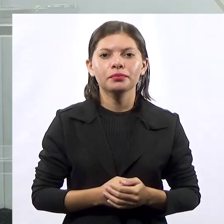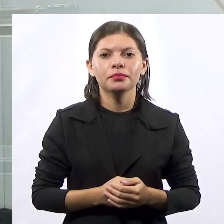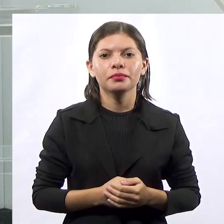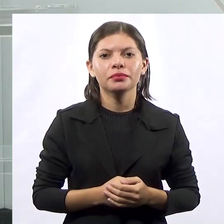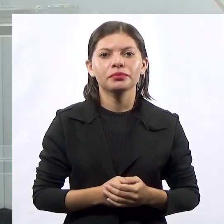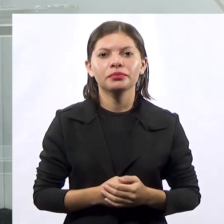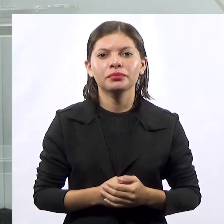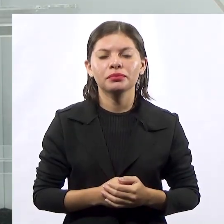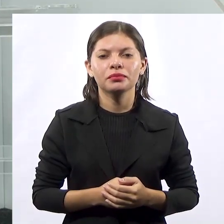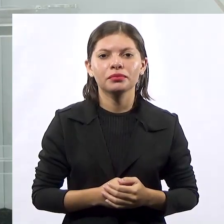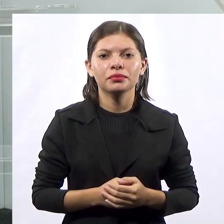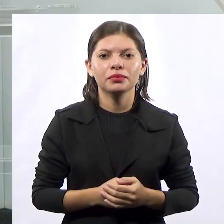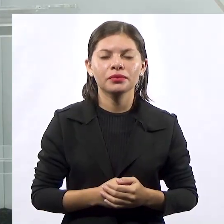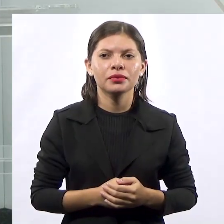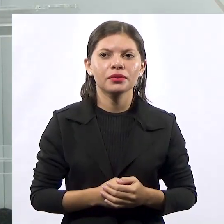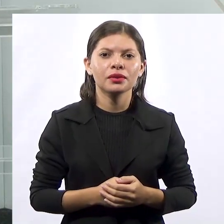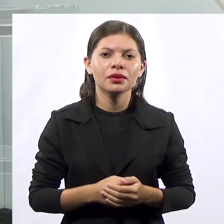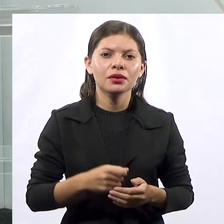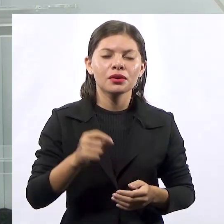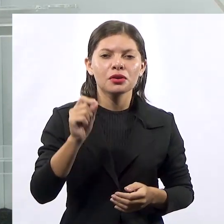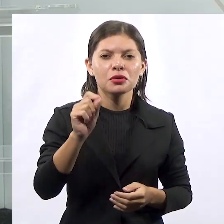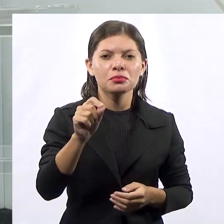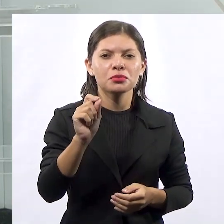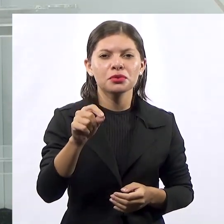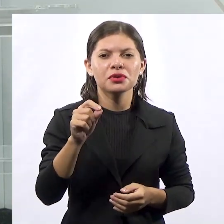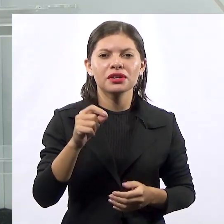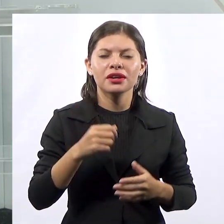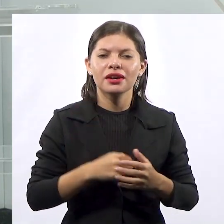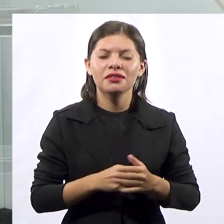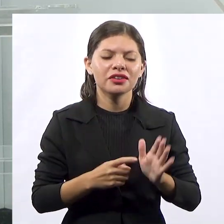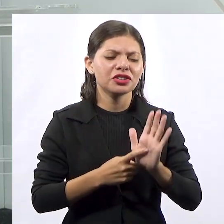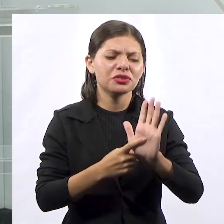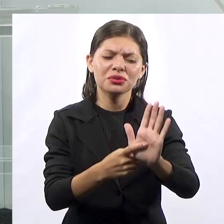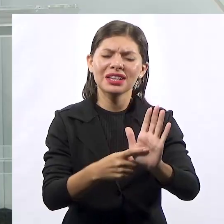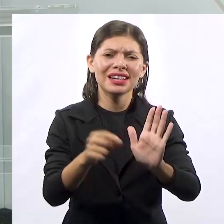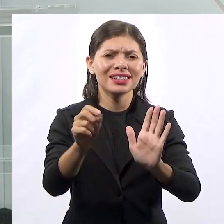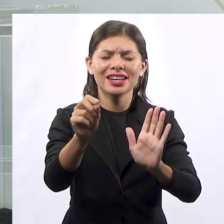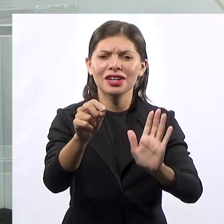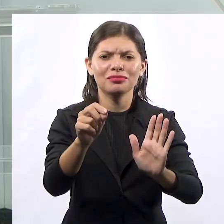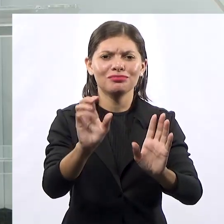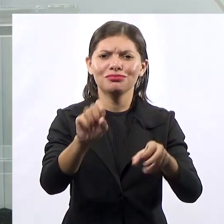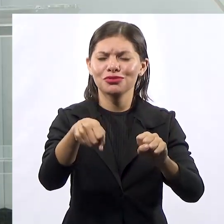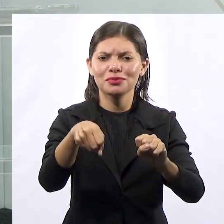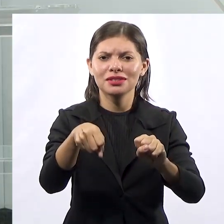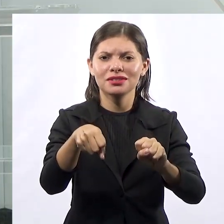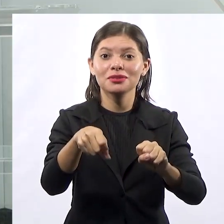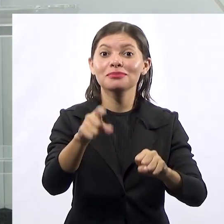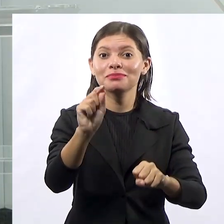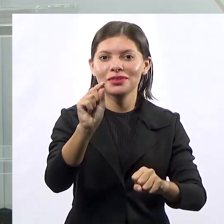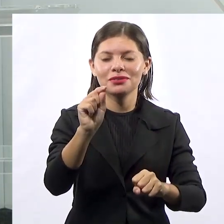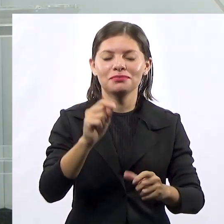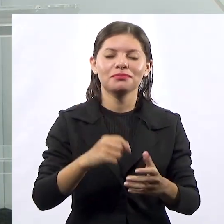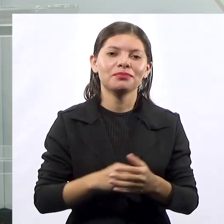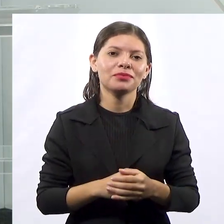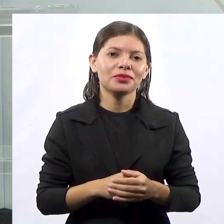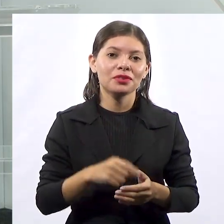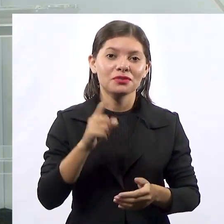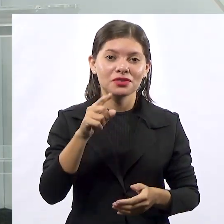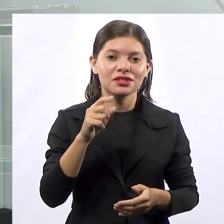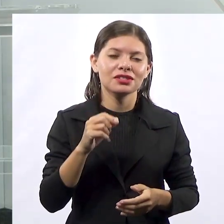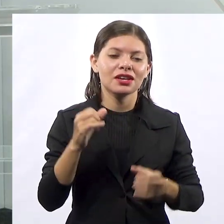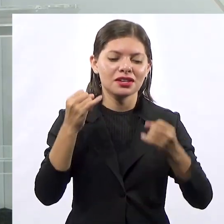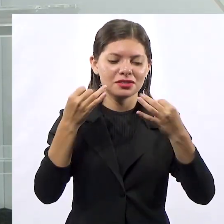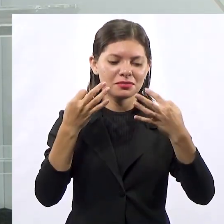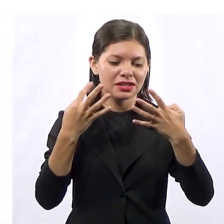definidos previamente pelos professores do terceiro período, em que isso vai contribuir para a sua formação como pedagogo? Você deve